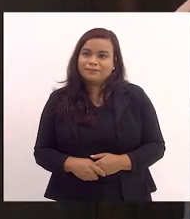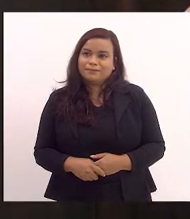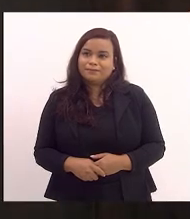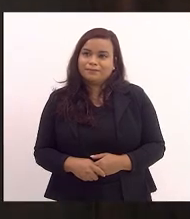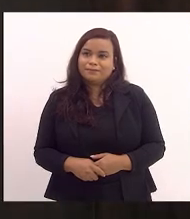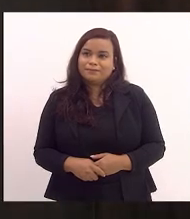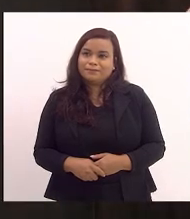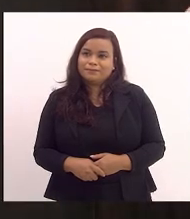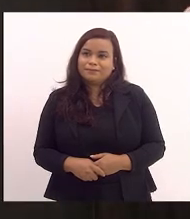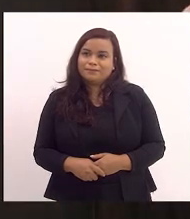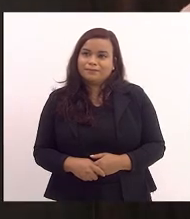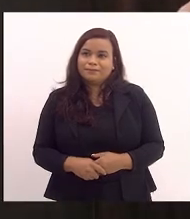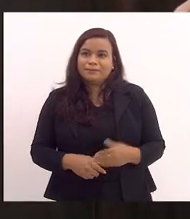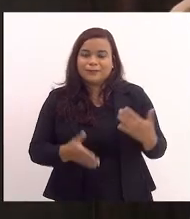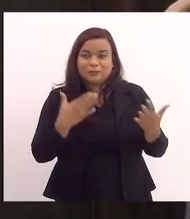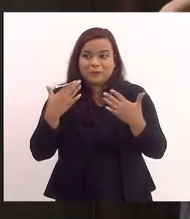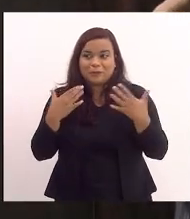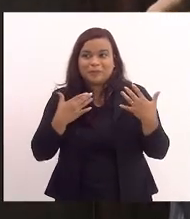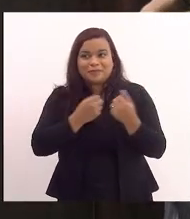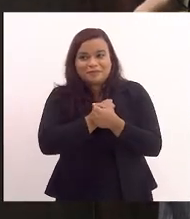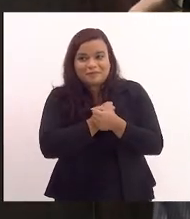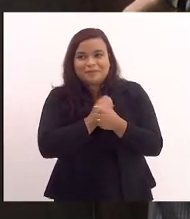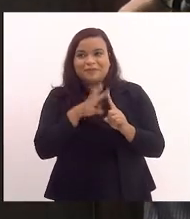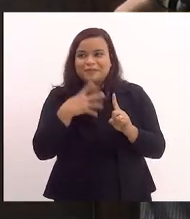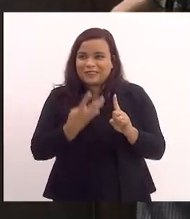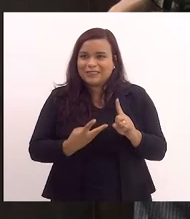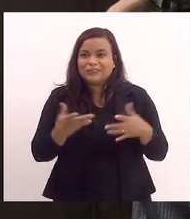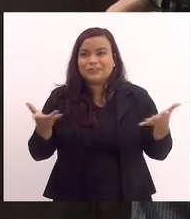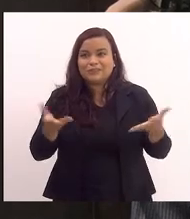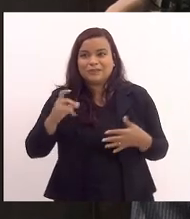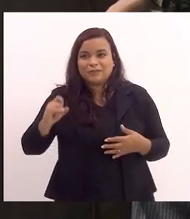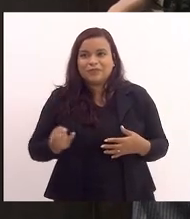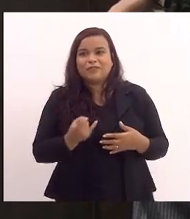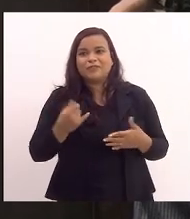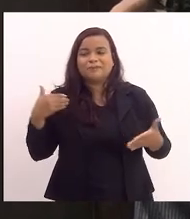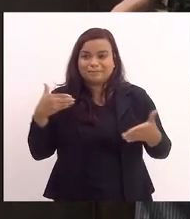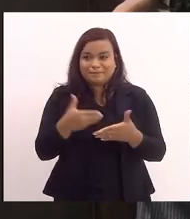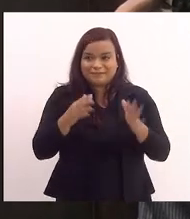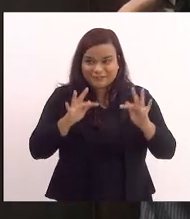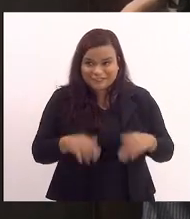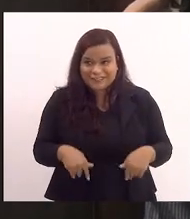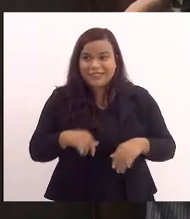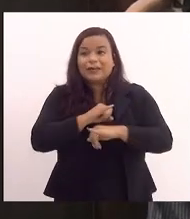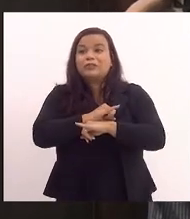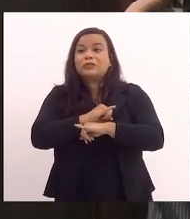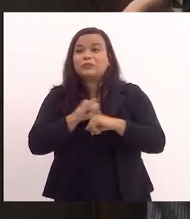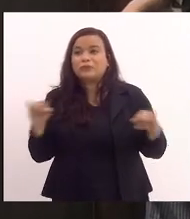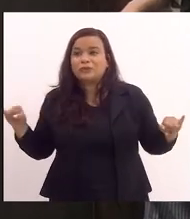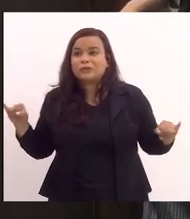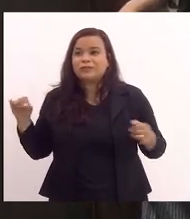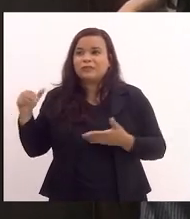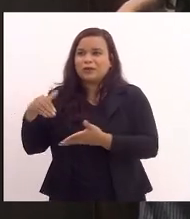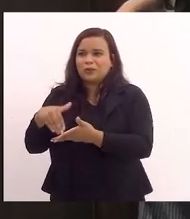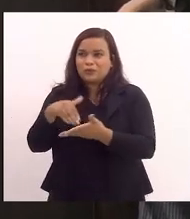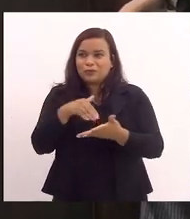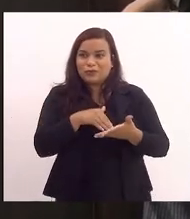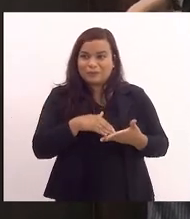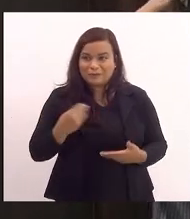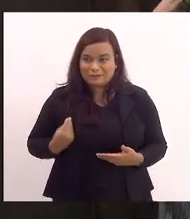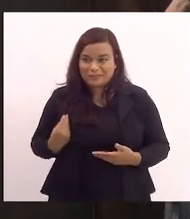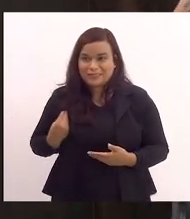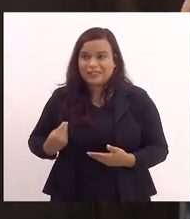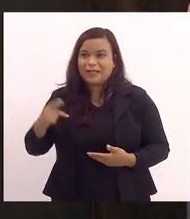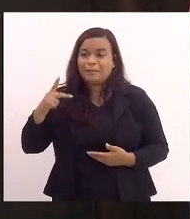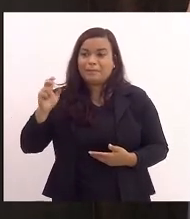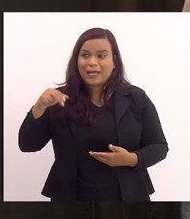Está aqui rolando os abraços e homenagens. Eu vou aproveitar para ir caminhando para o fim, anunciando aqui as últimas presenças.